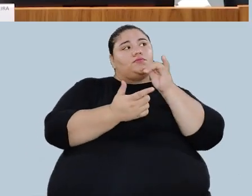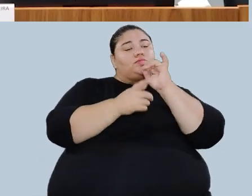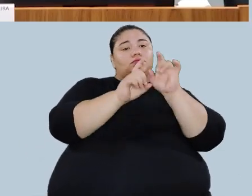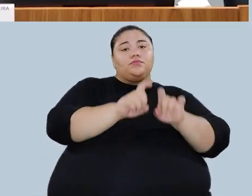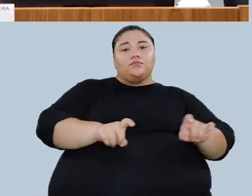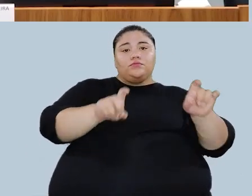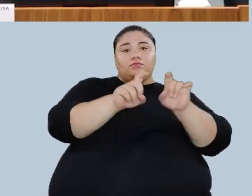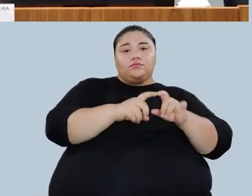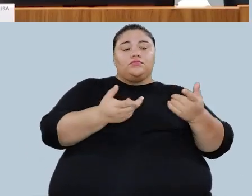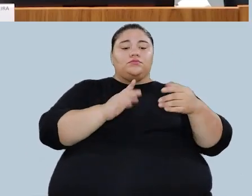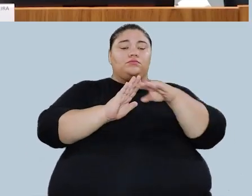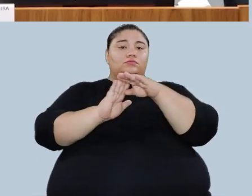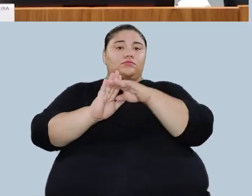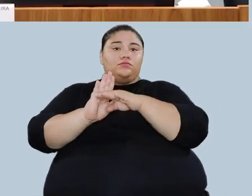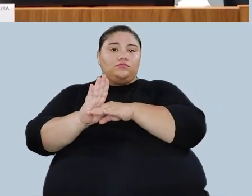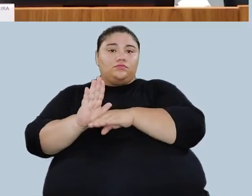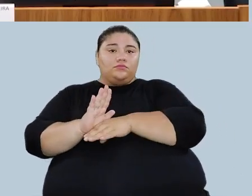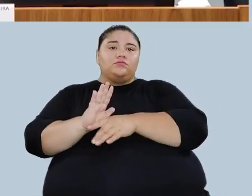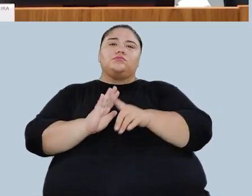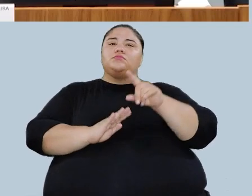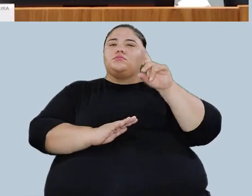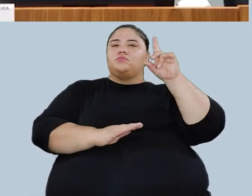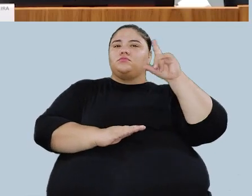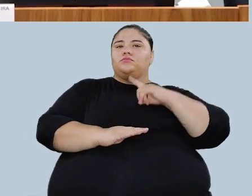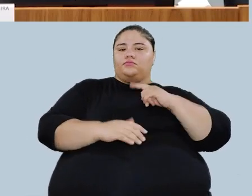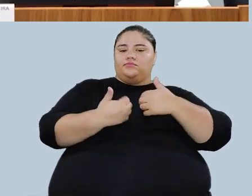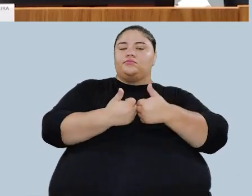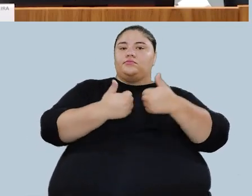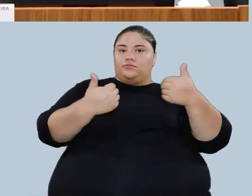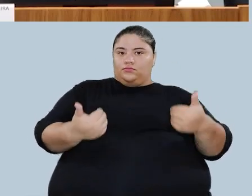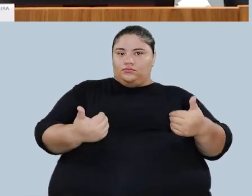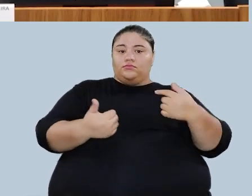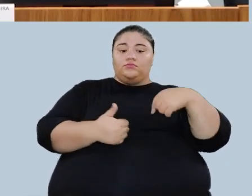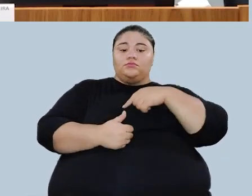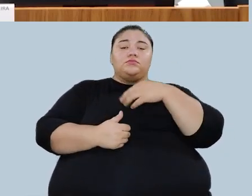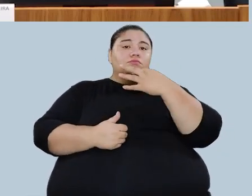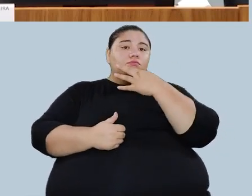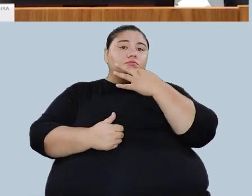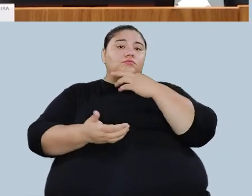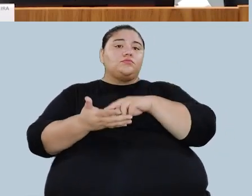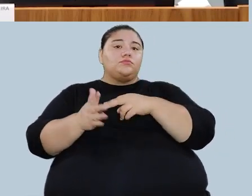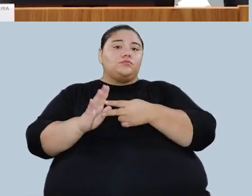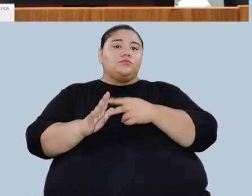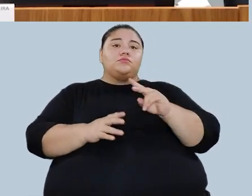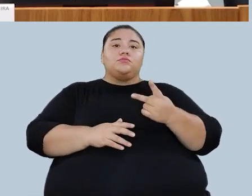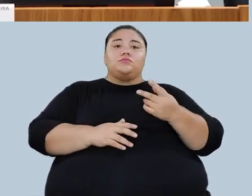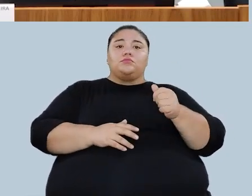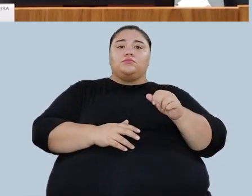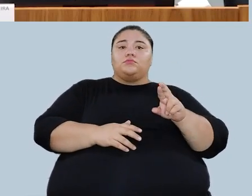informática, os programas de computador, etc., antigamente faziam essa divergência, né? Nós sabíamos o que era o hard